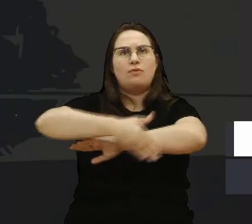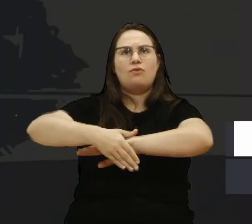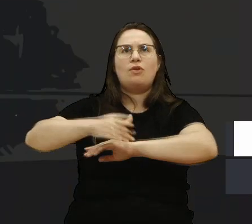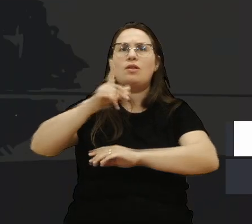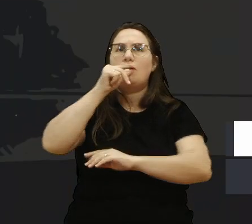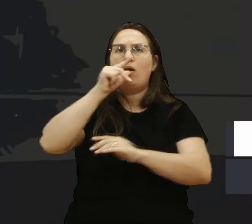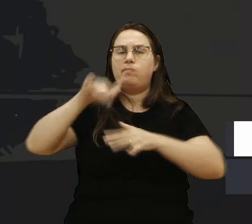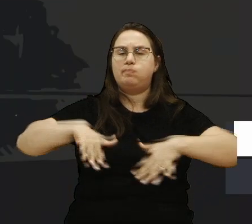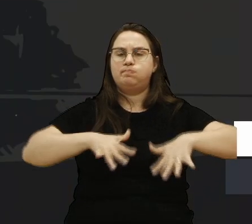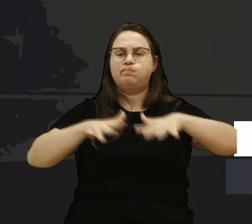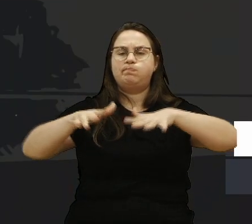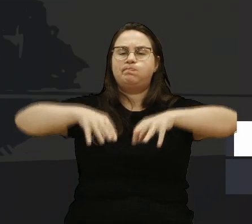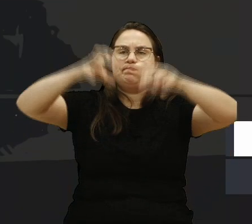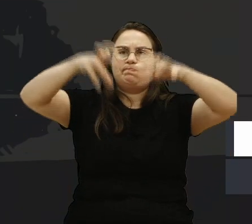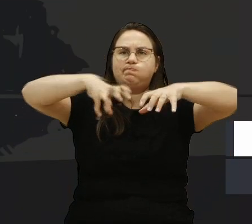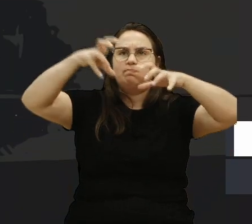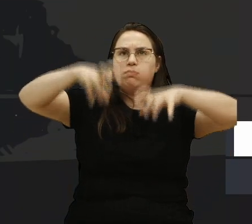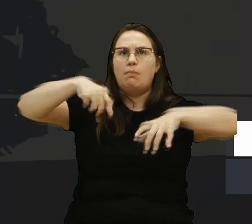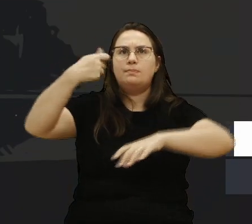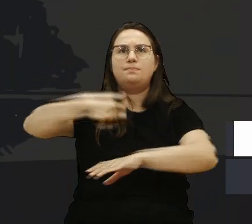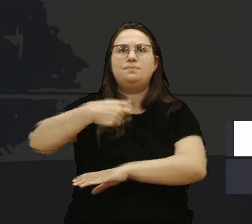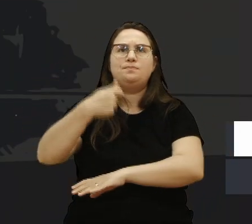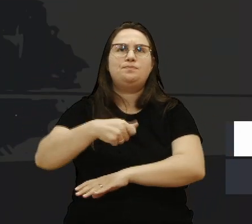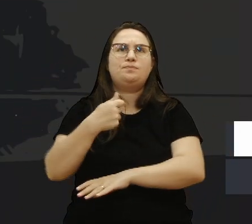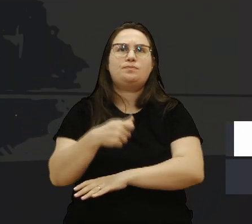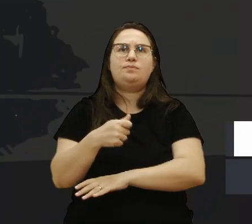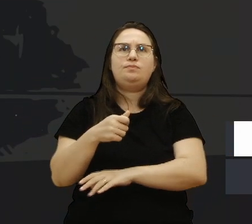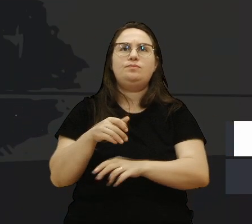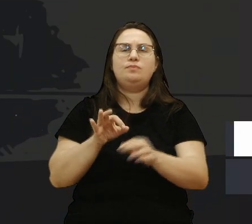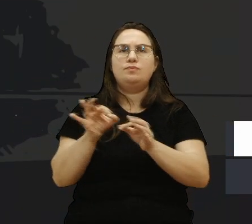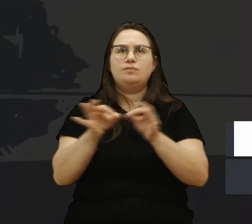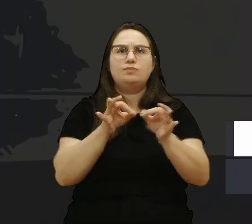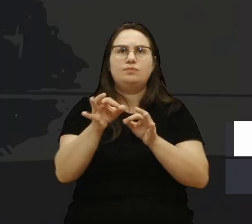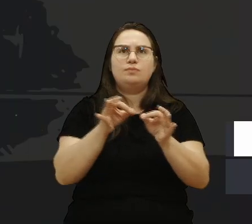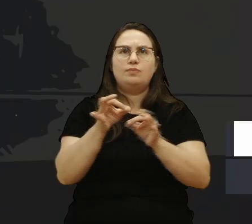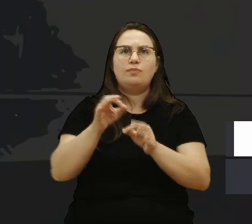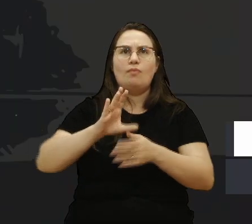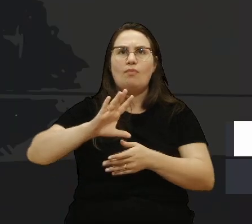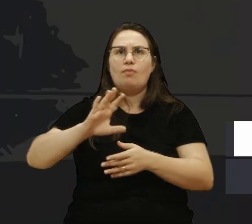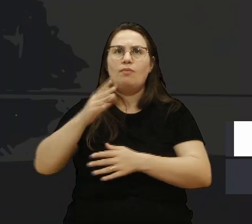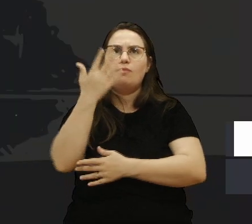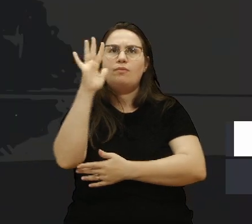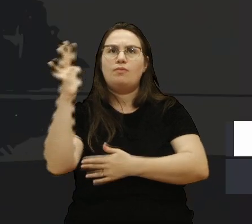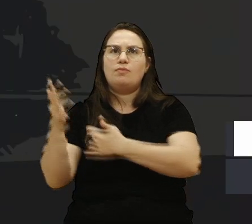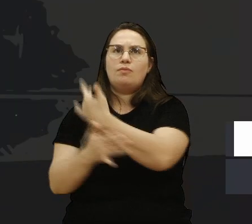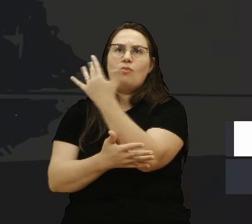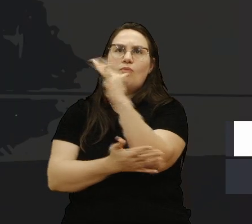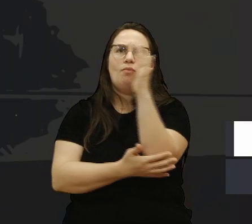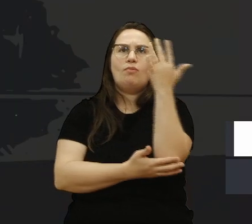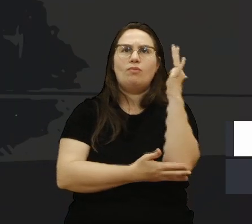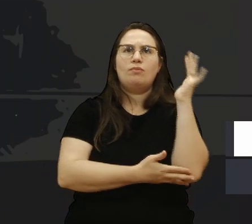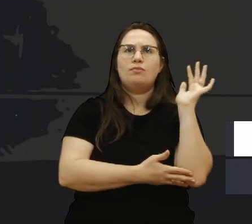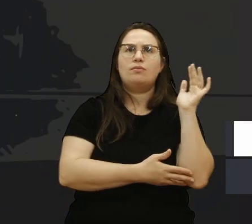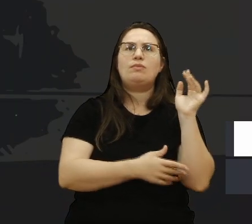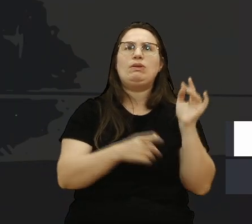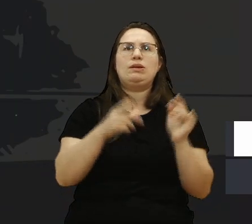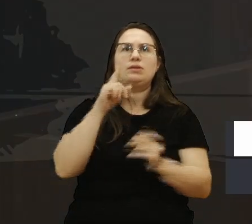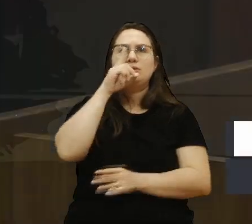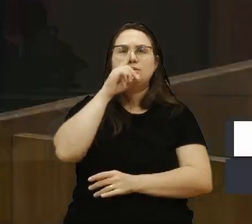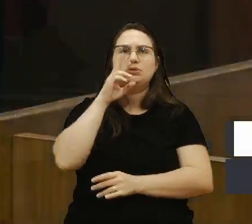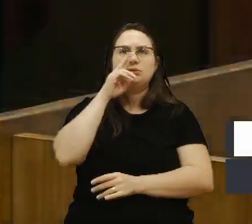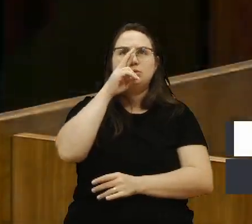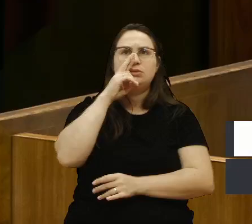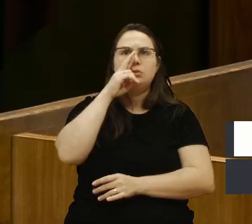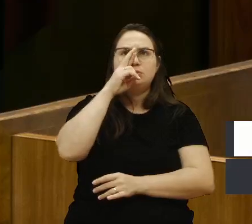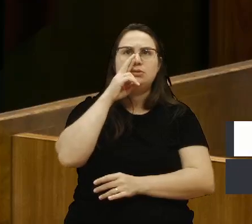de enchente e temporal, seria necessário fazer um manejo de retirada de uma parte das árvores que correm risco de cair na